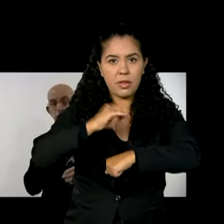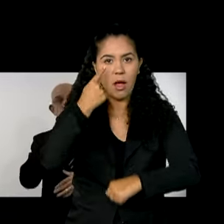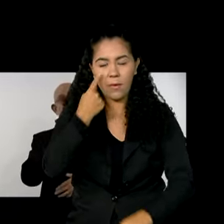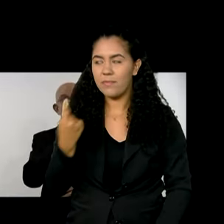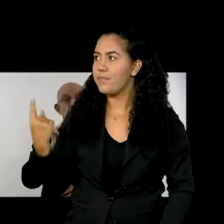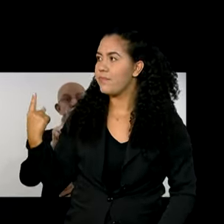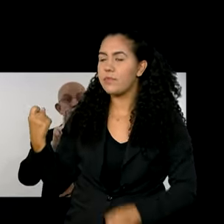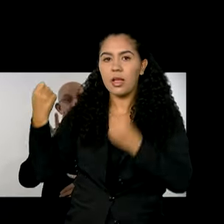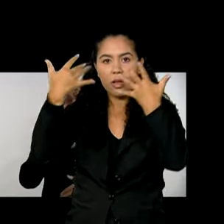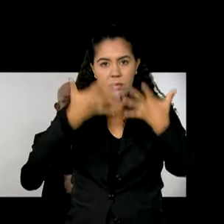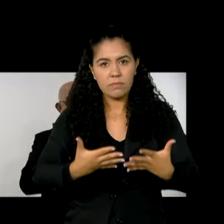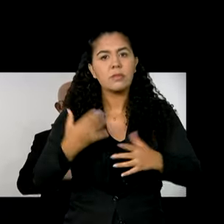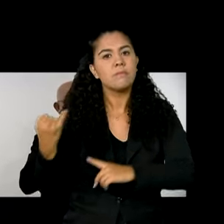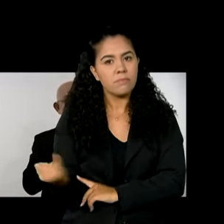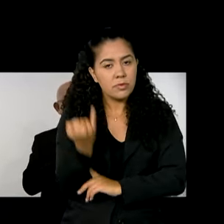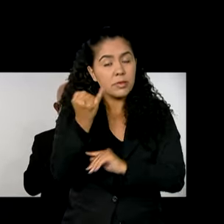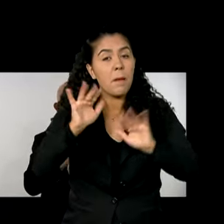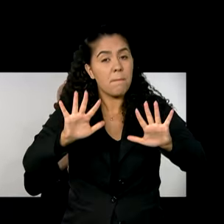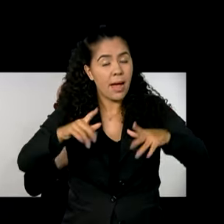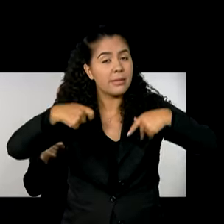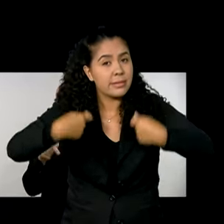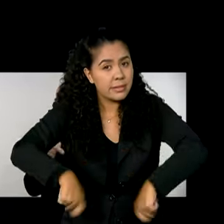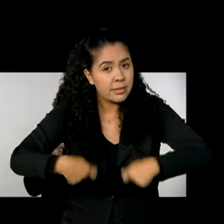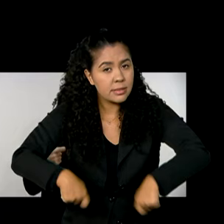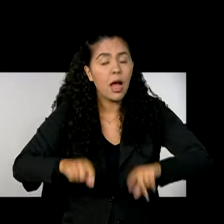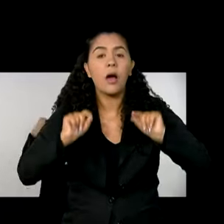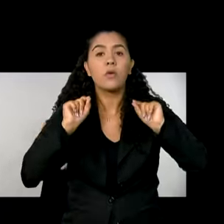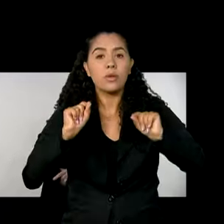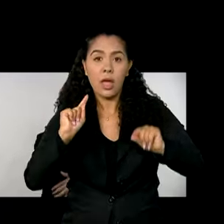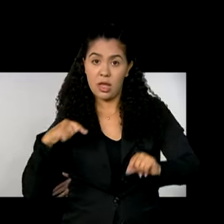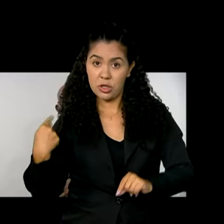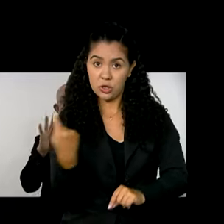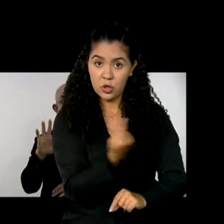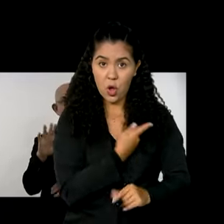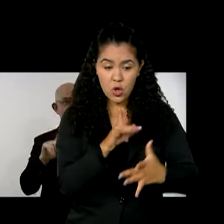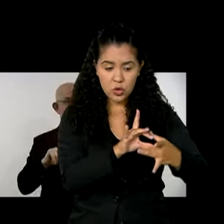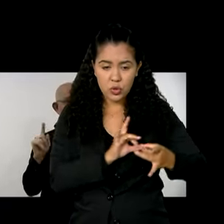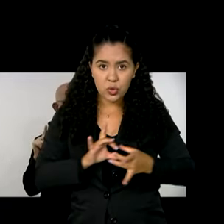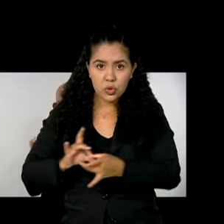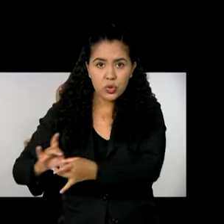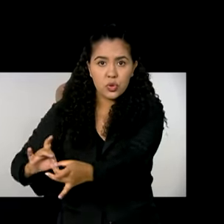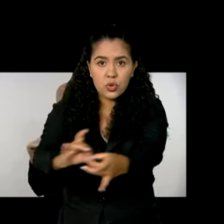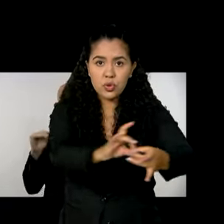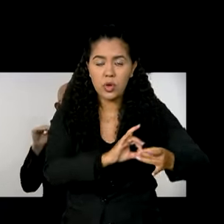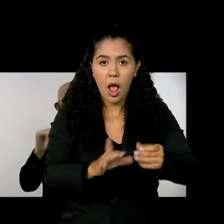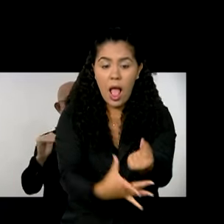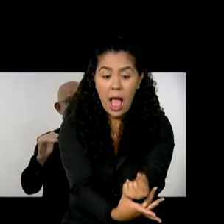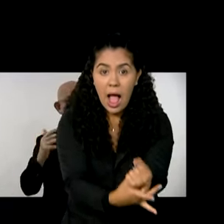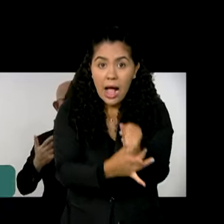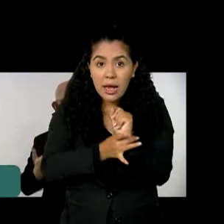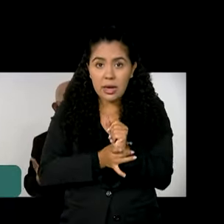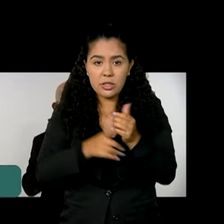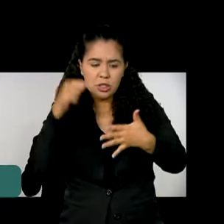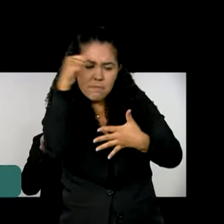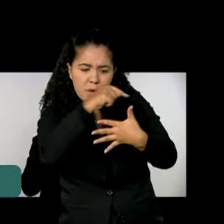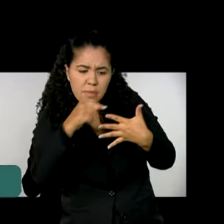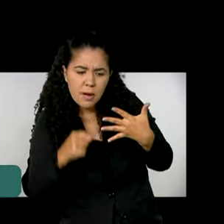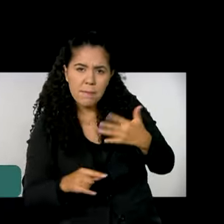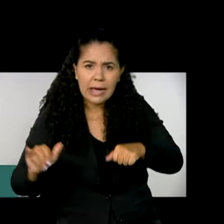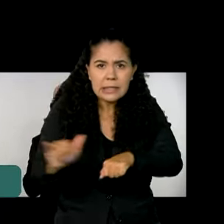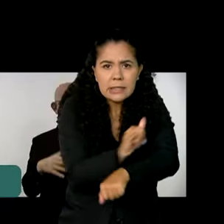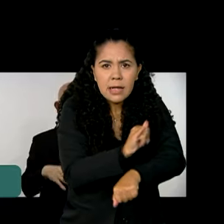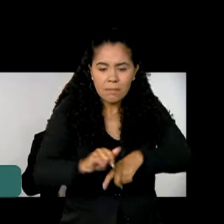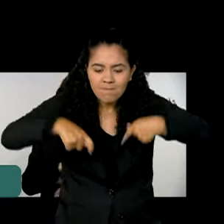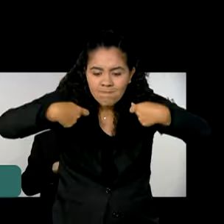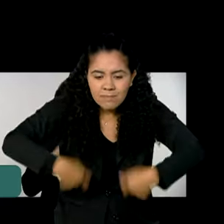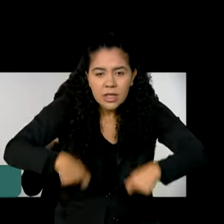Para isso, entretanto, precisaremos juntos assegurar as condições e meios de